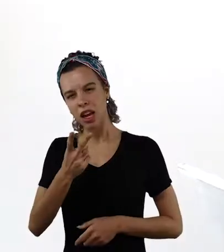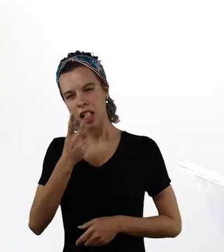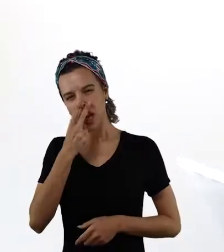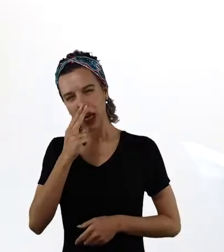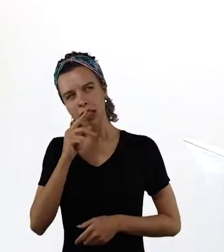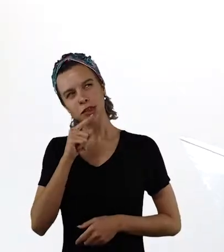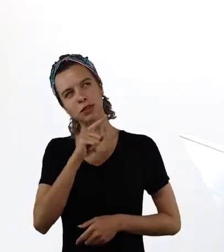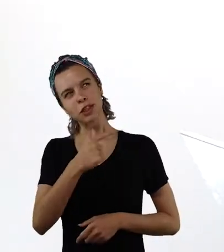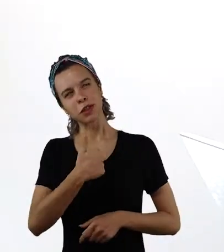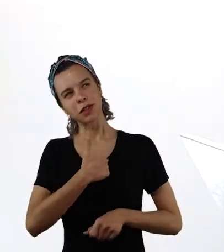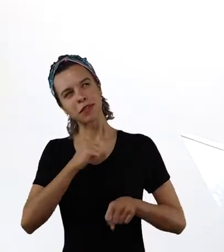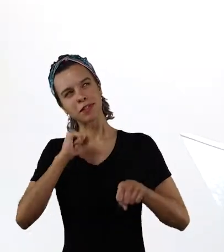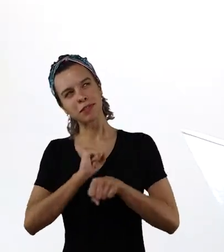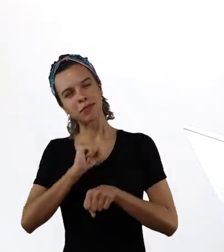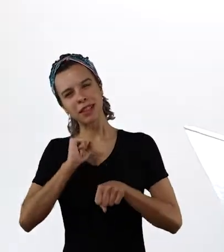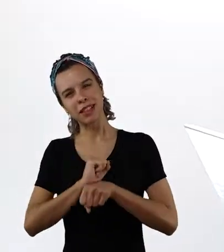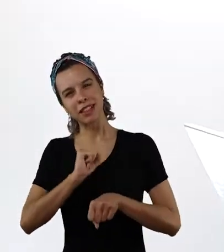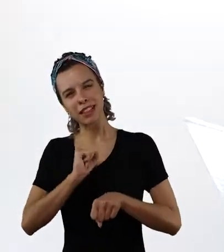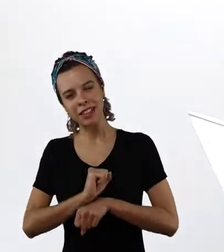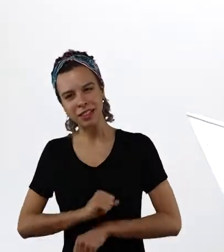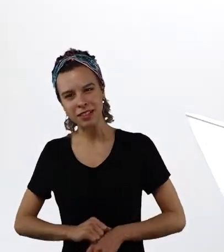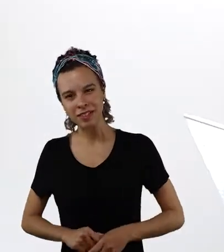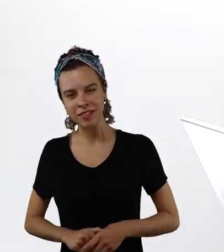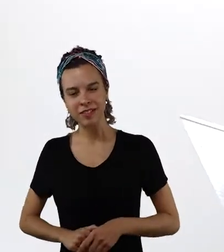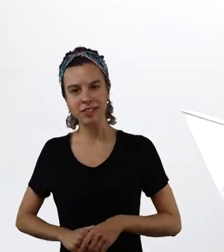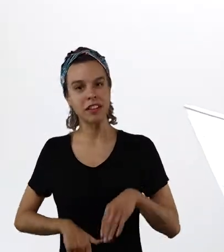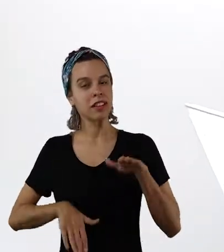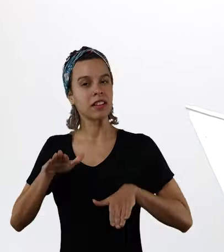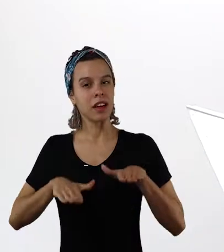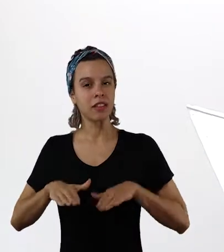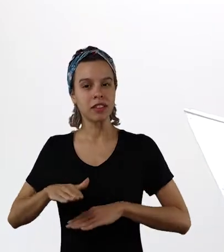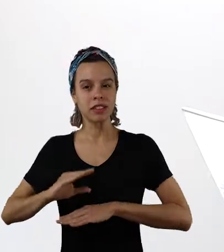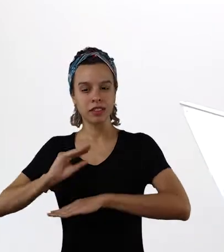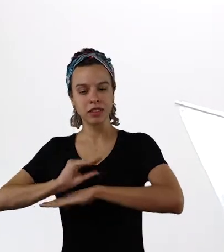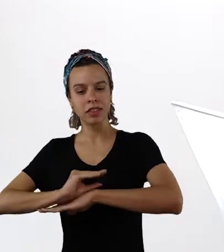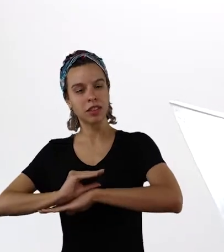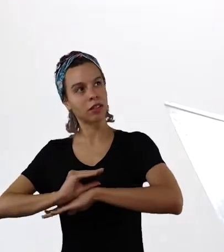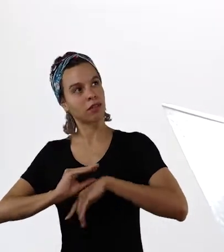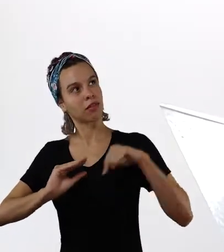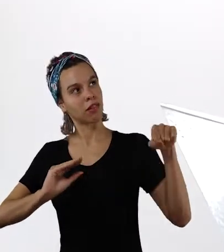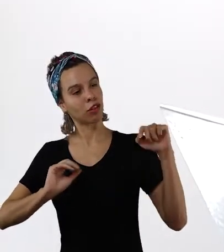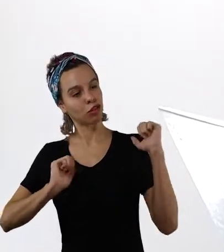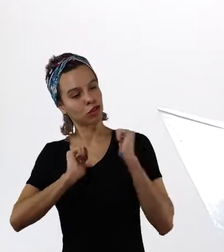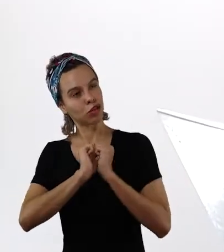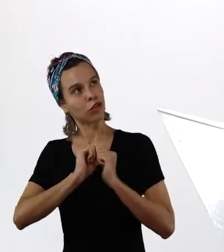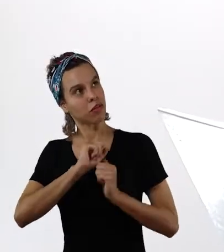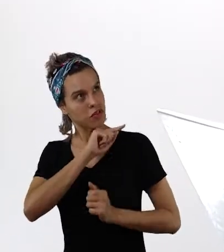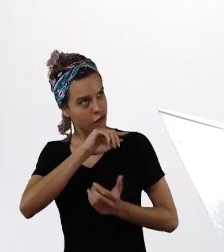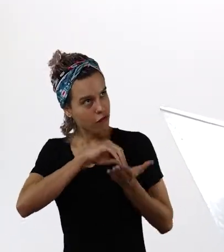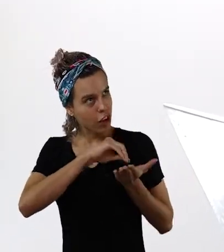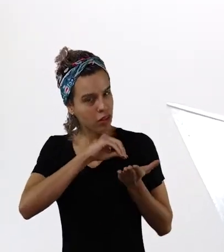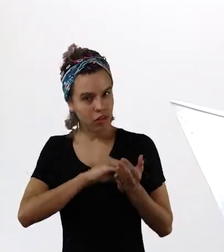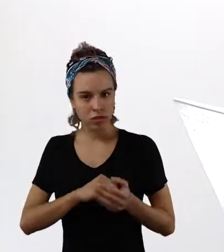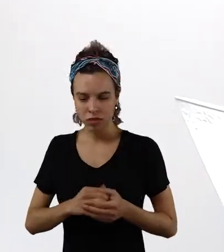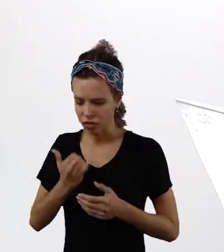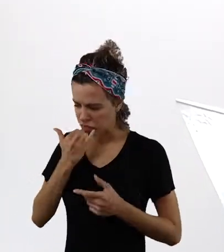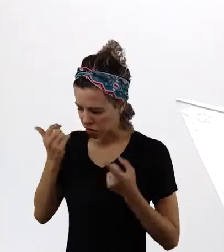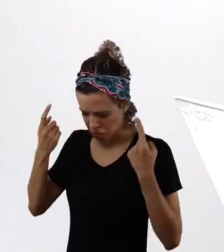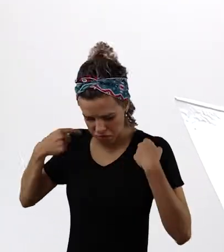Acho que você é aquele que eu esperava, disse a parte que falta. Talvez eu seja a sua parte que